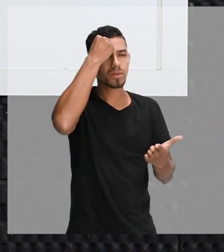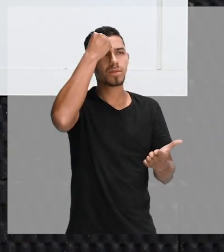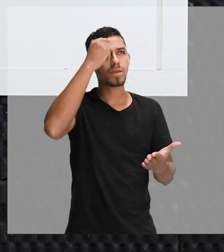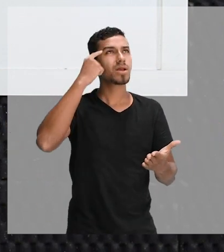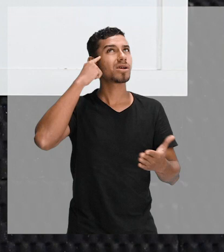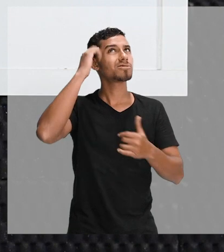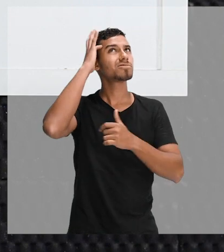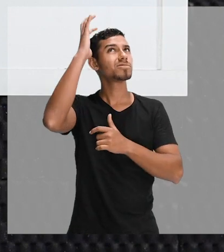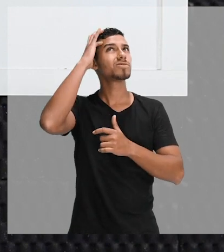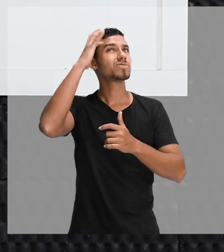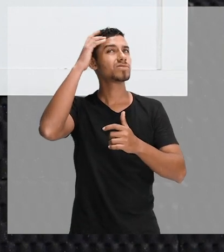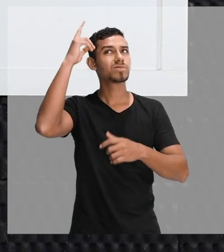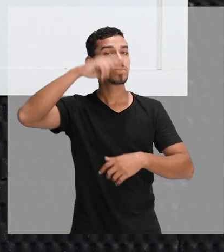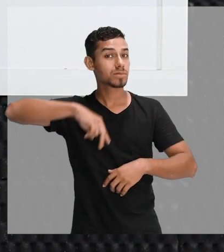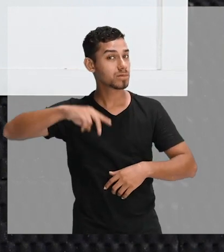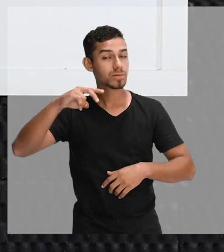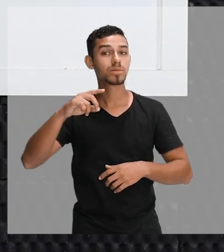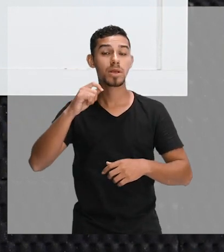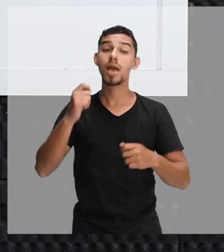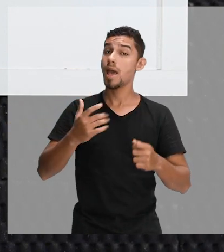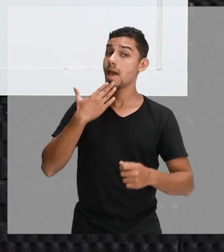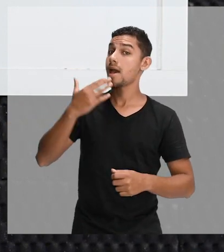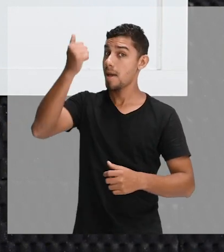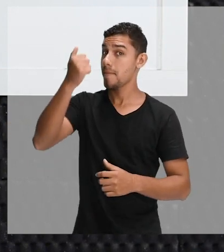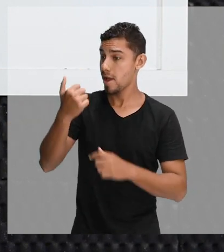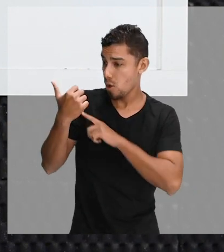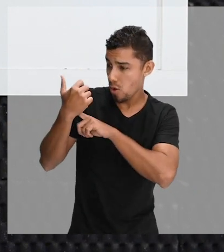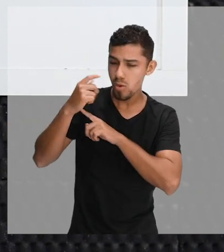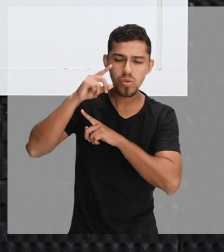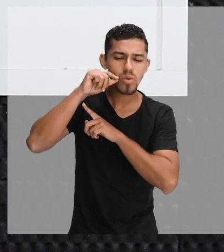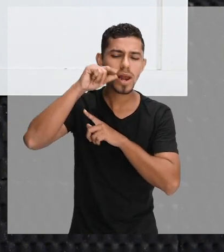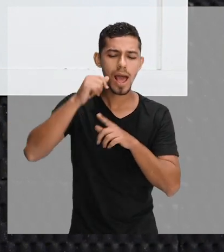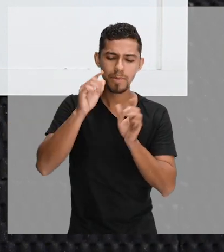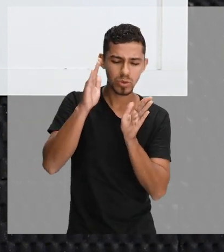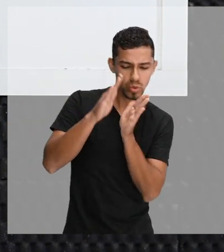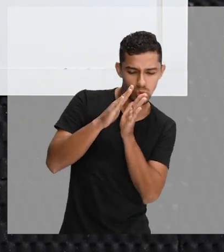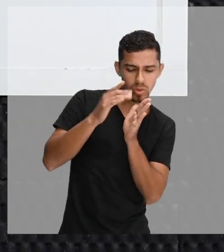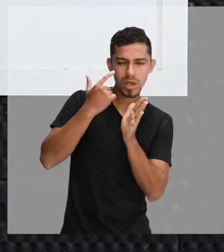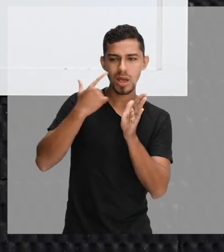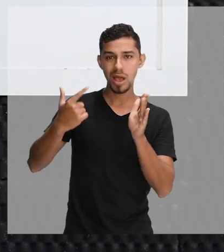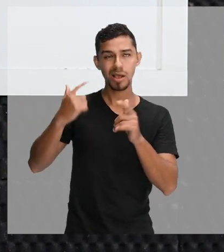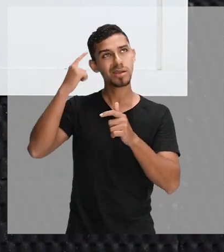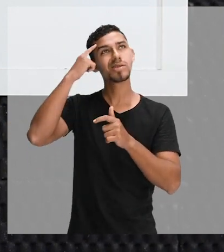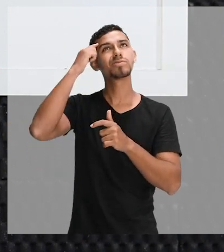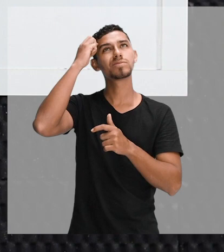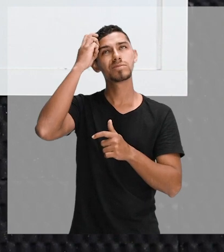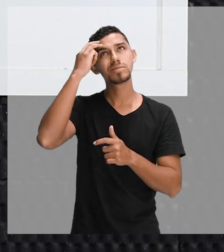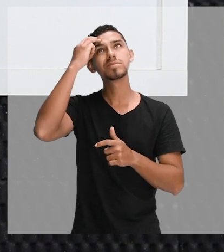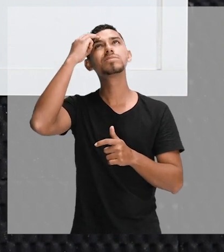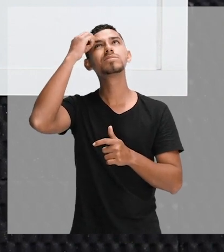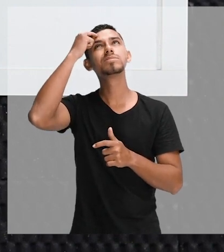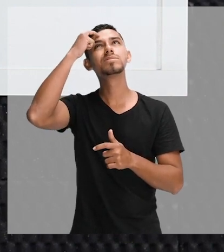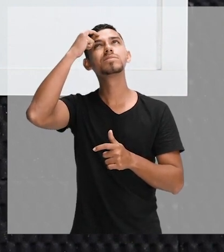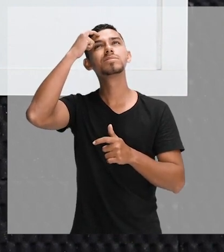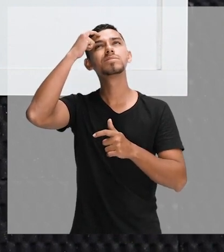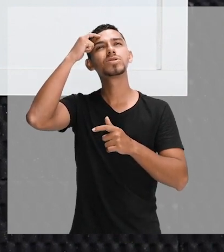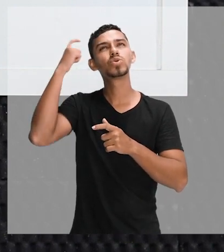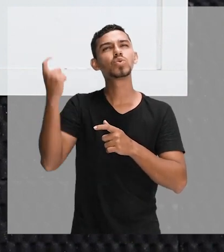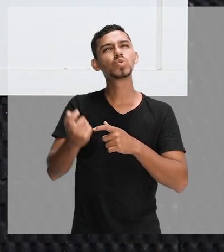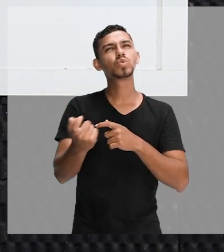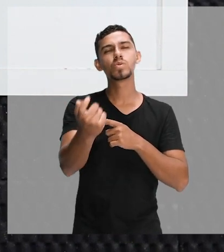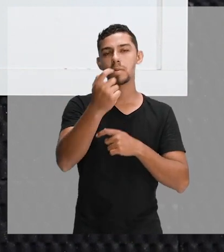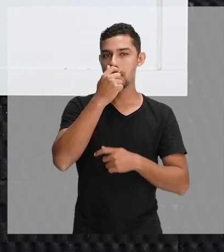na memória. É melhor um lápis curto do que uma memória longa, como diz nossos professores lá na Colômbia, tá? Então acompanha